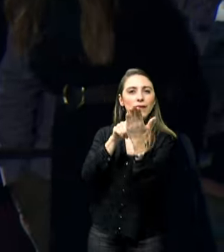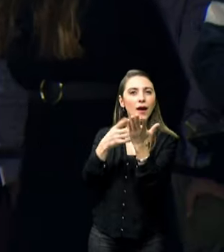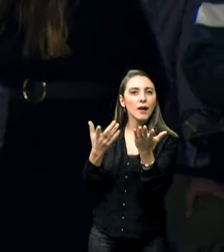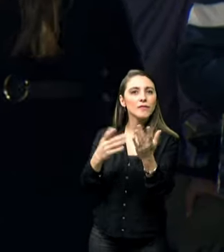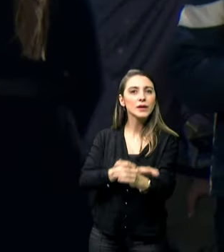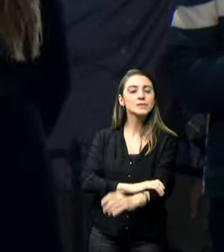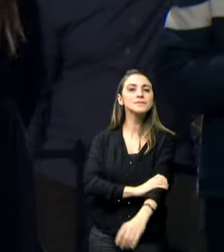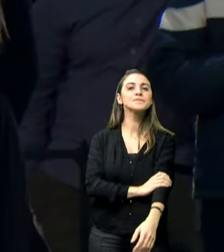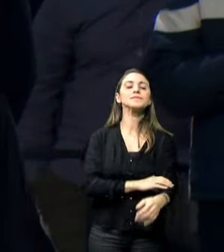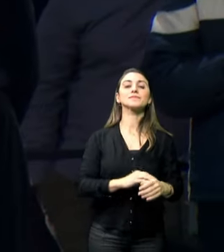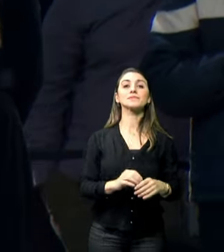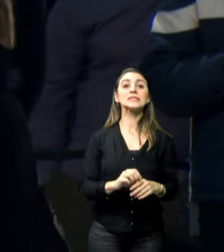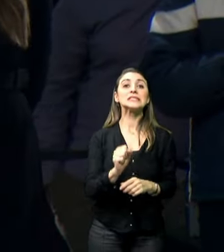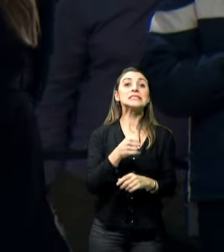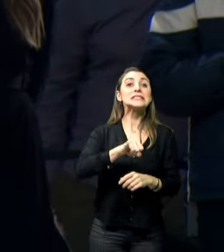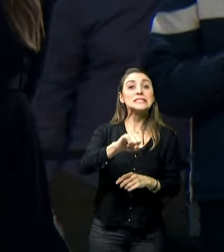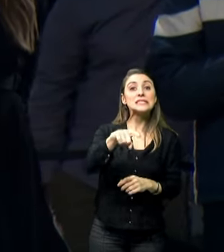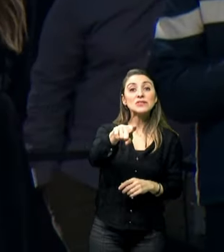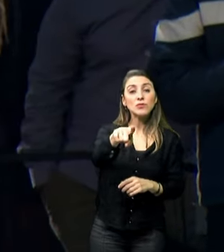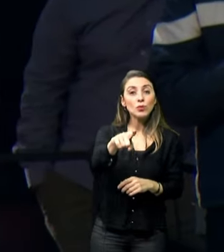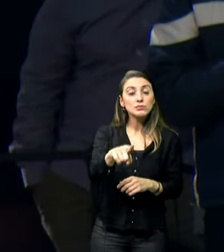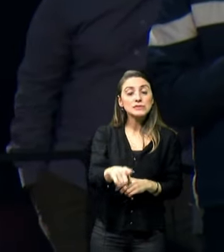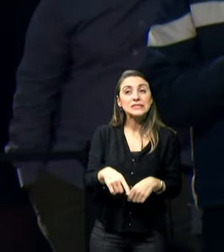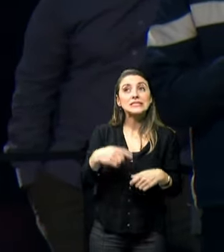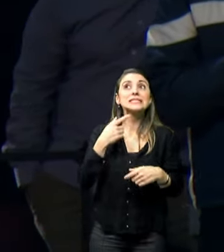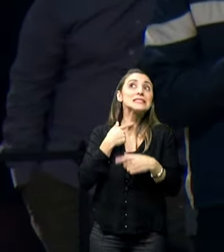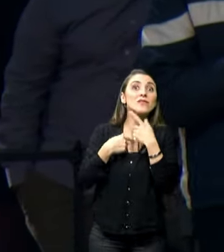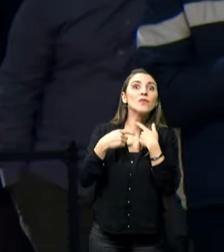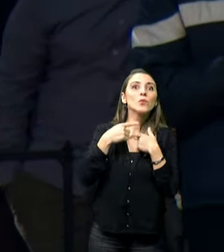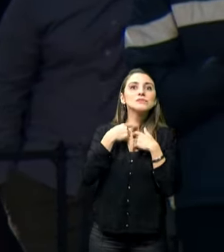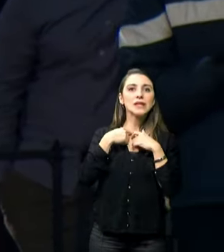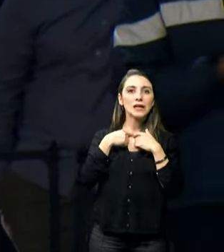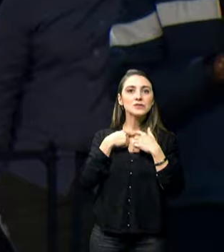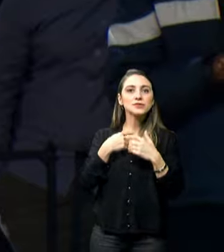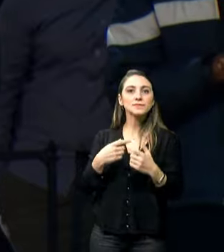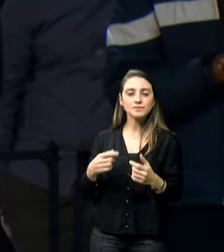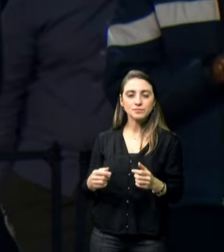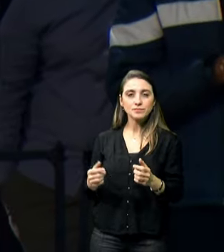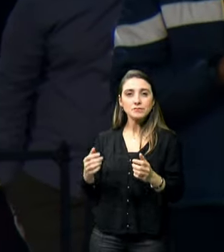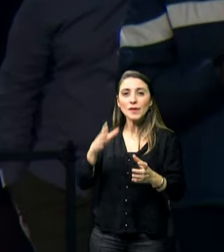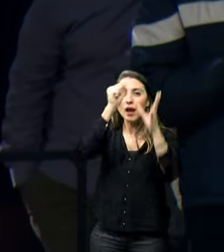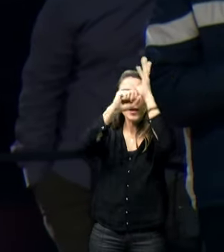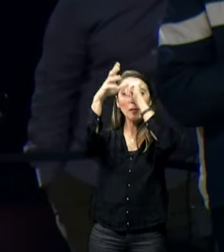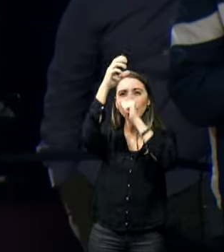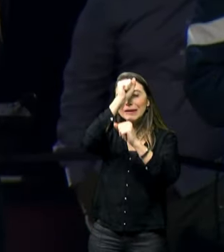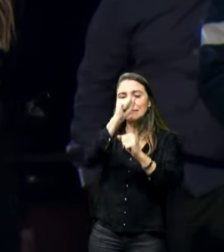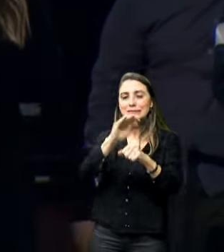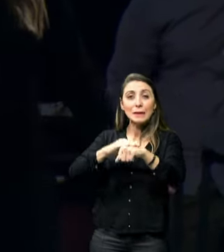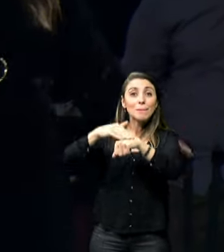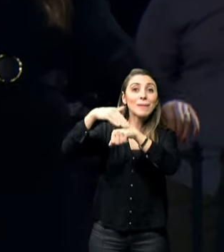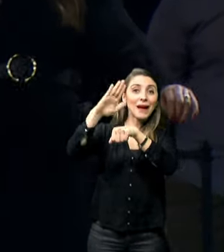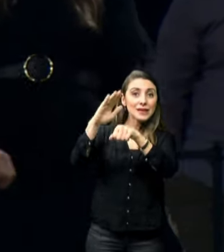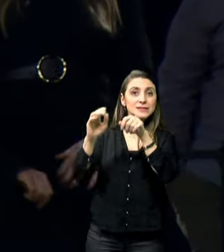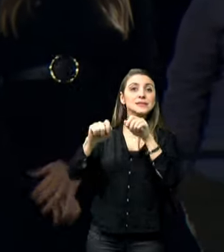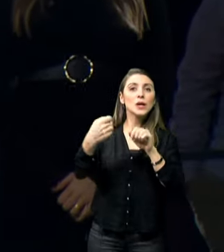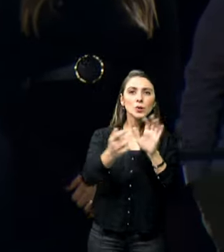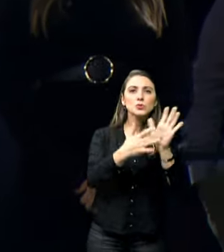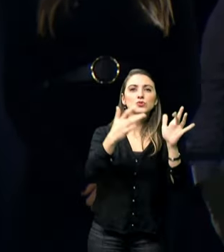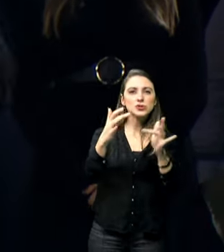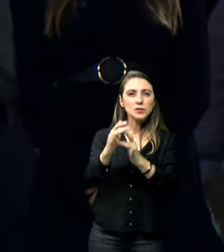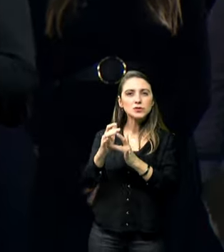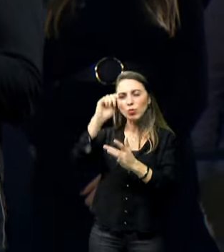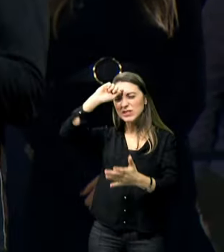ser acompanhado. Então, se você realmente deu um passo em direção a Ele e se dispôs agora e se